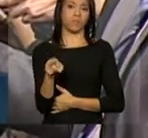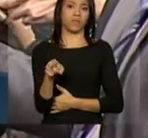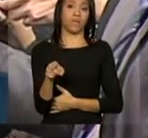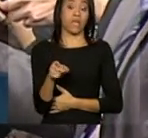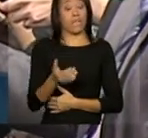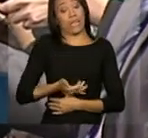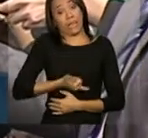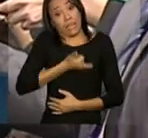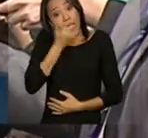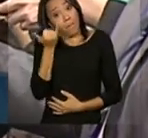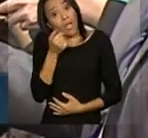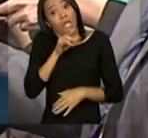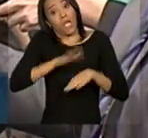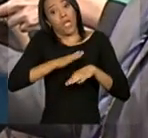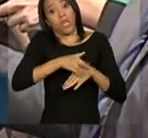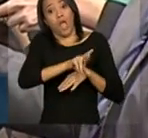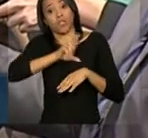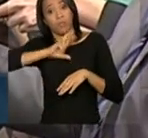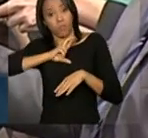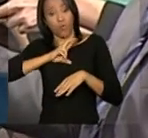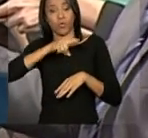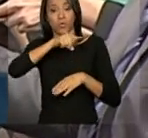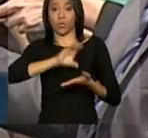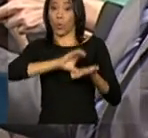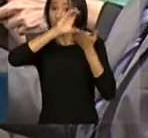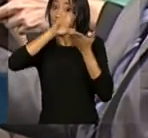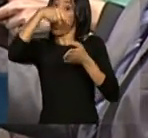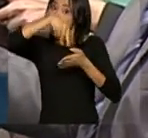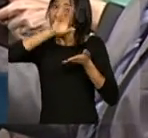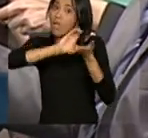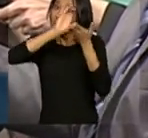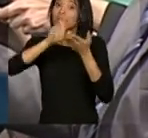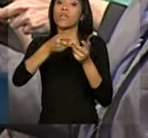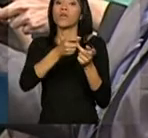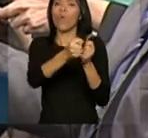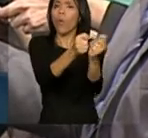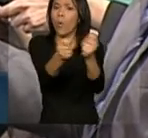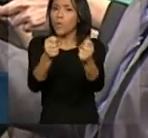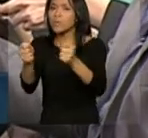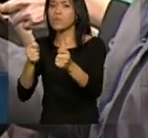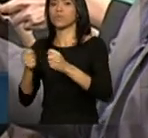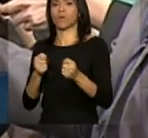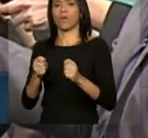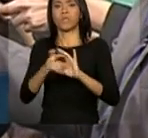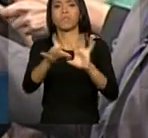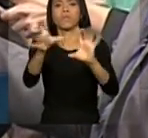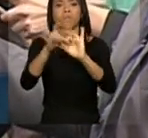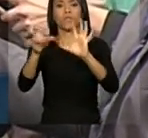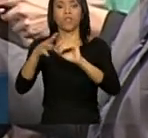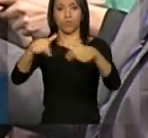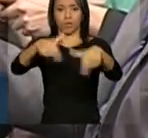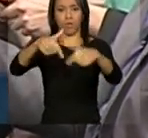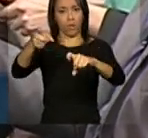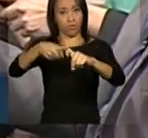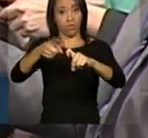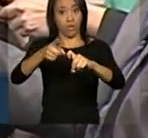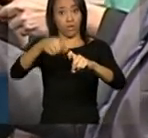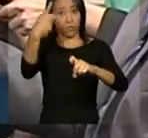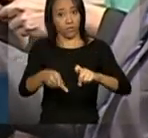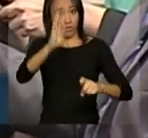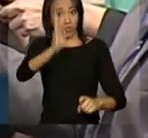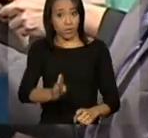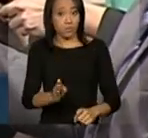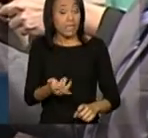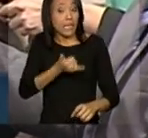dependendo da resposta do Conselho Federal de Medicina porque é ele que controla o exercício de medicina no Brasil dependendo dessa resposta